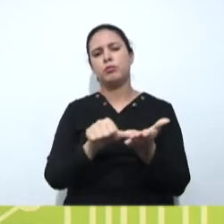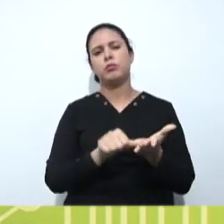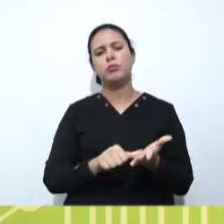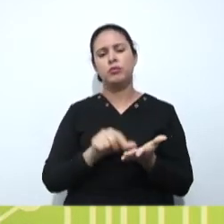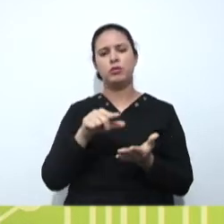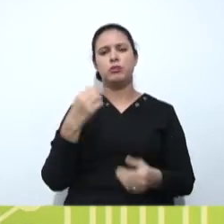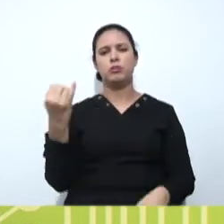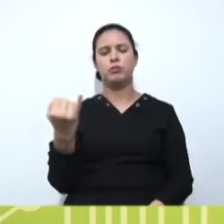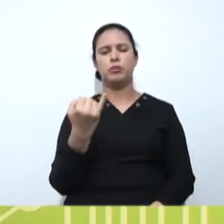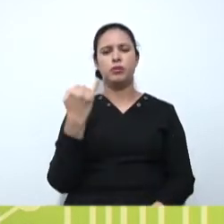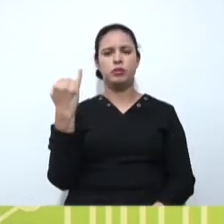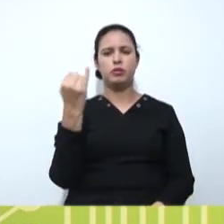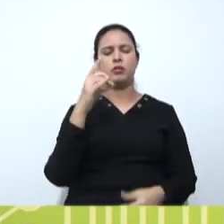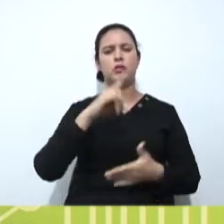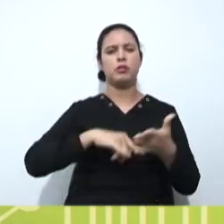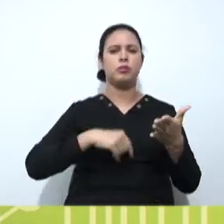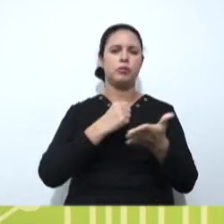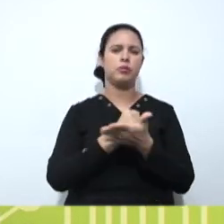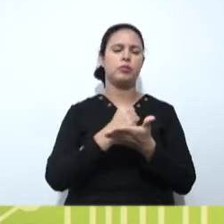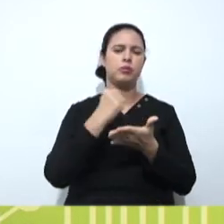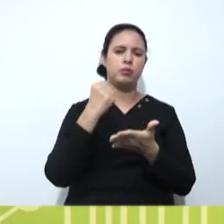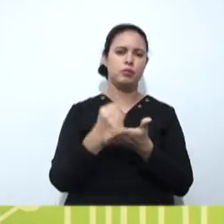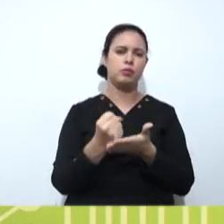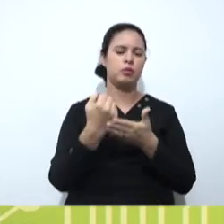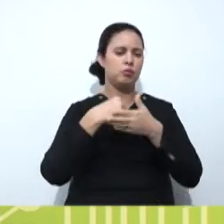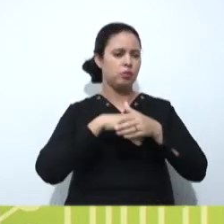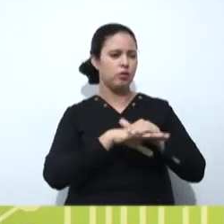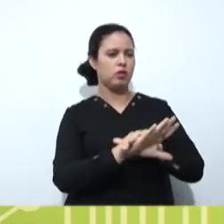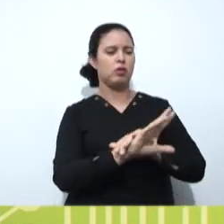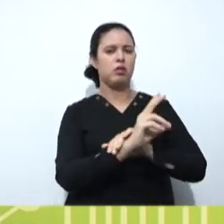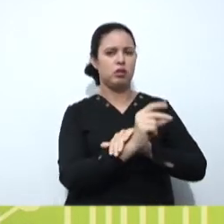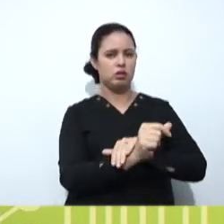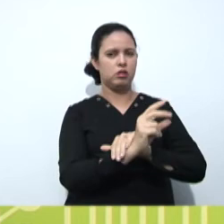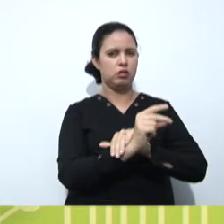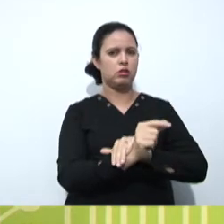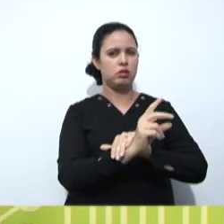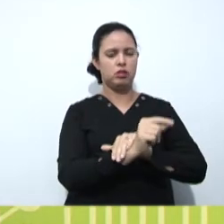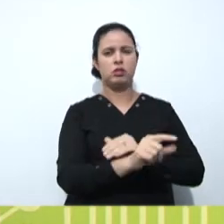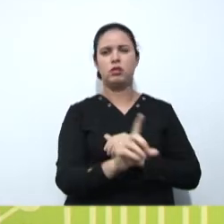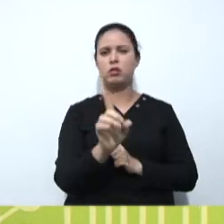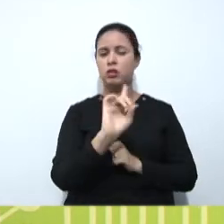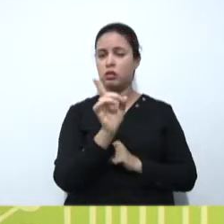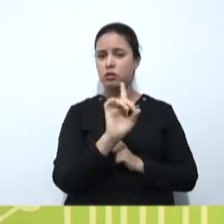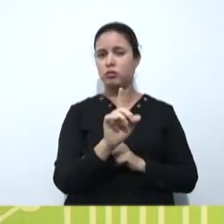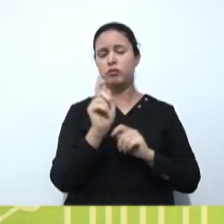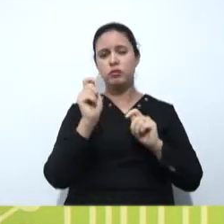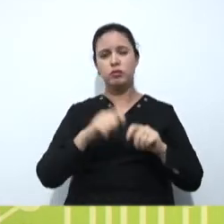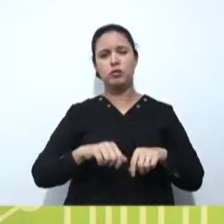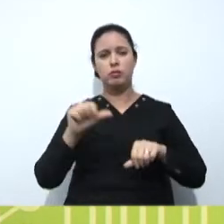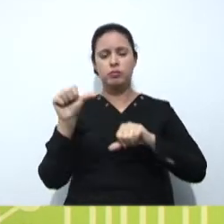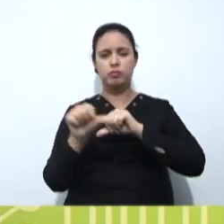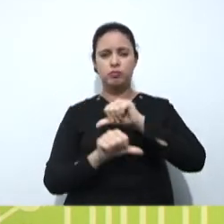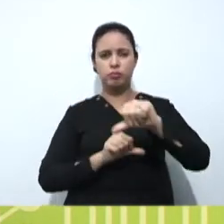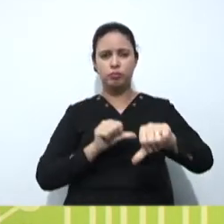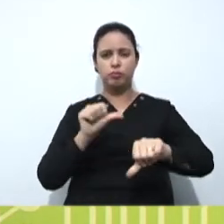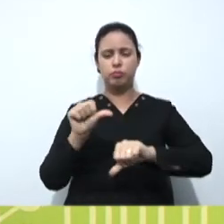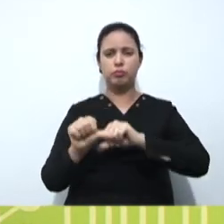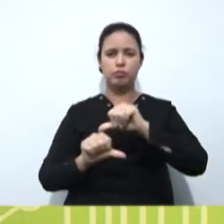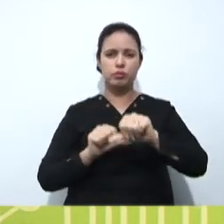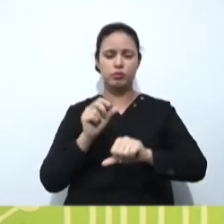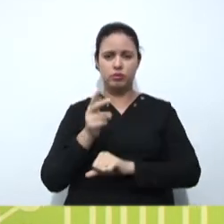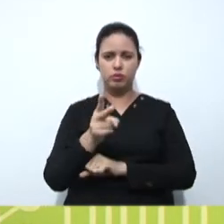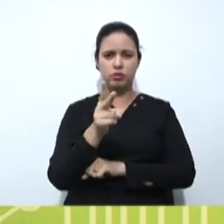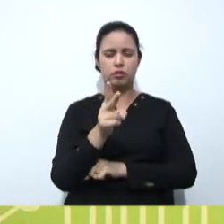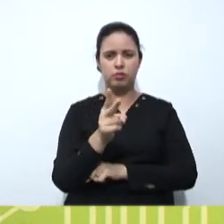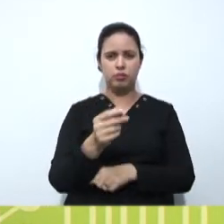Isso é importante, é um documento que não precisa ficar lá ad eterno, né, para sempre, não. Ele pode ser alterado, ele